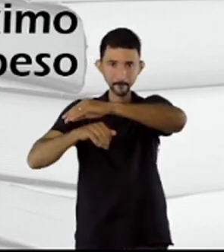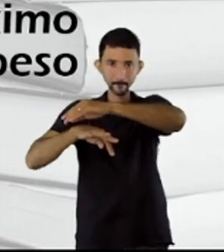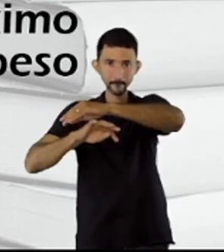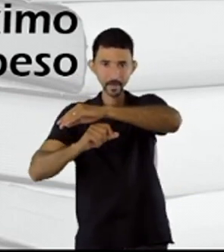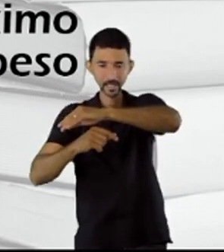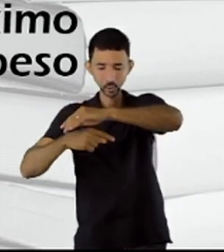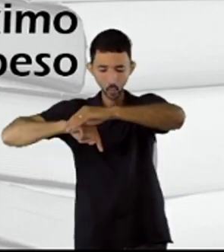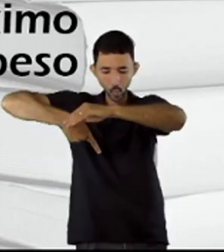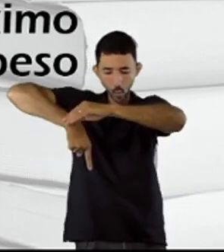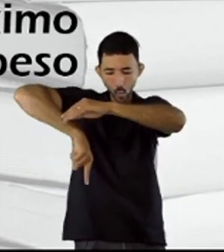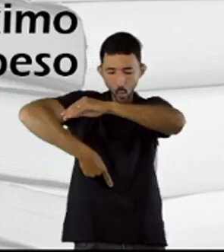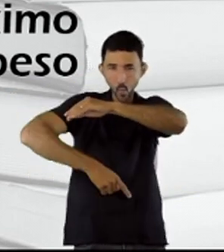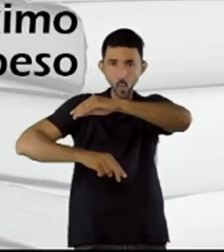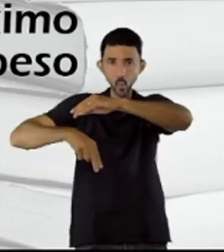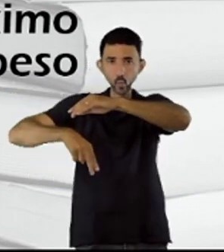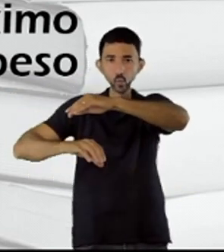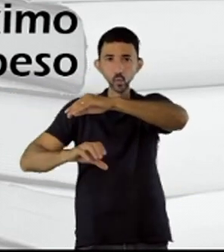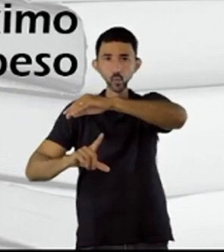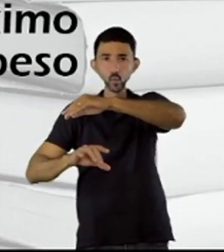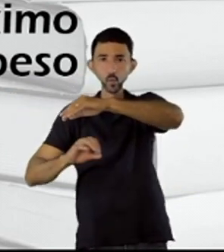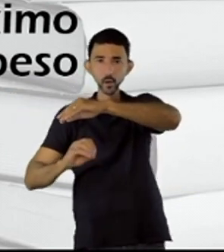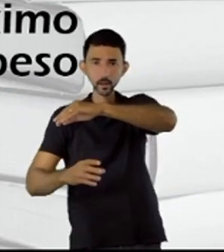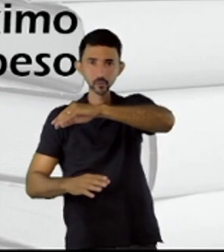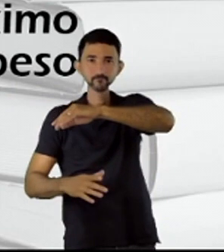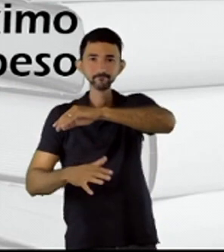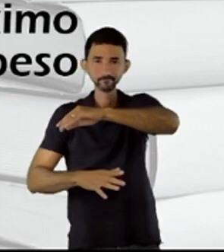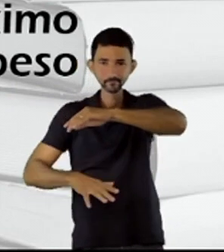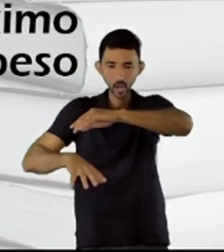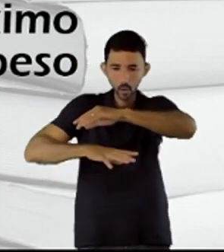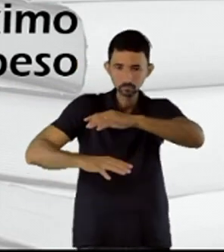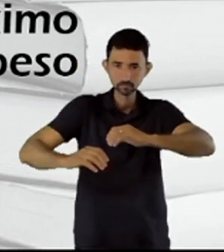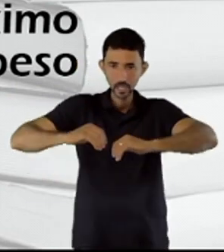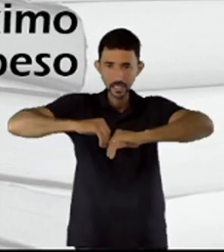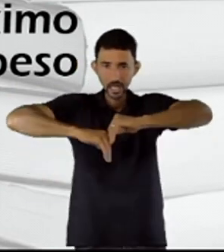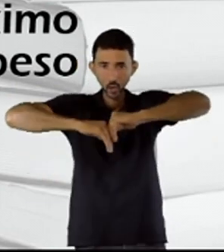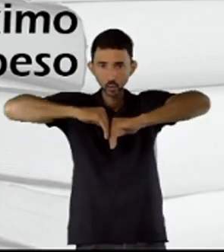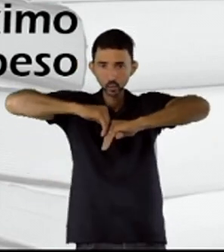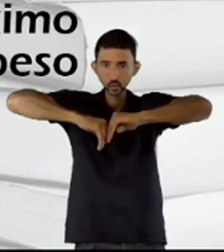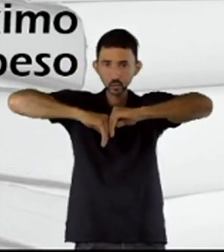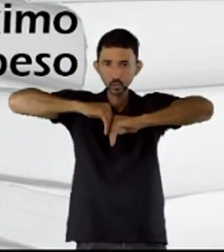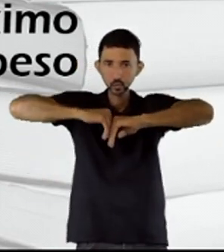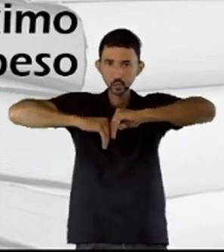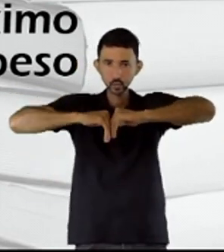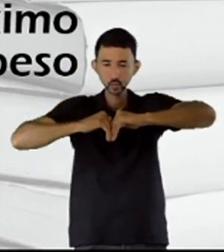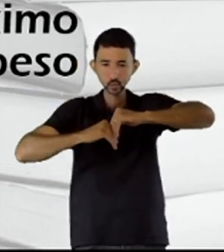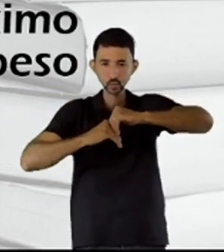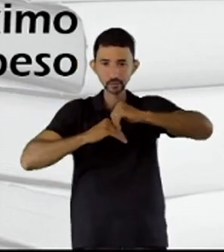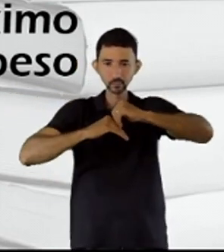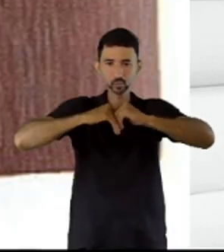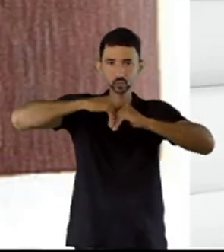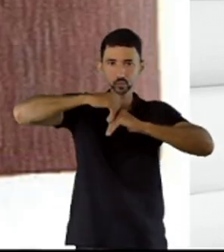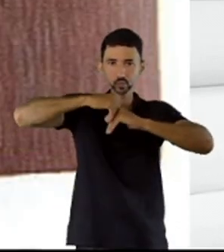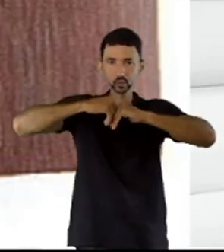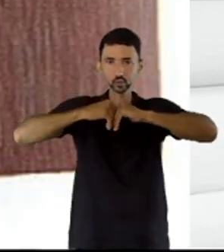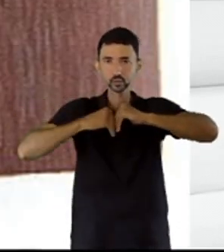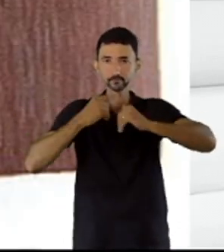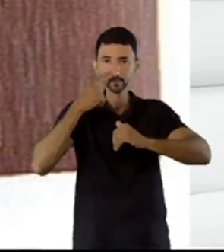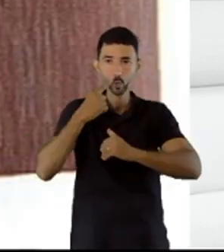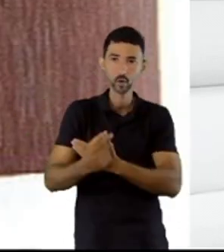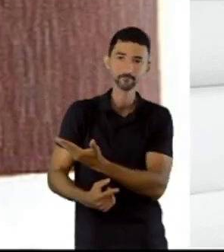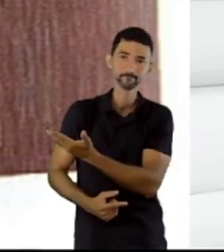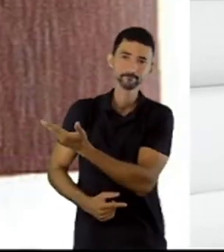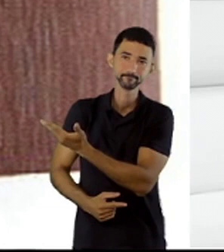o manto é responsável diretamente pela movimentação das placas tectônicas situadas na litosfera. Como nós vimos